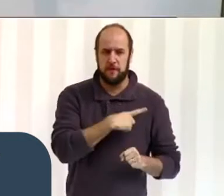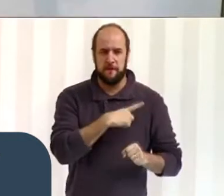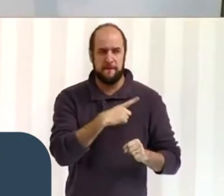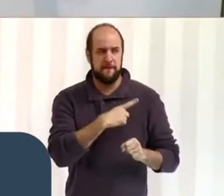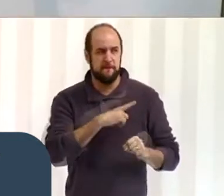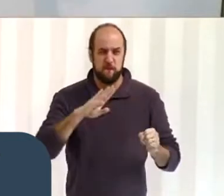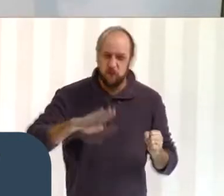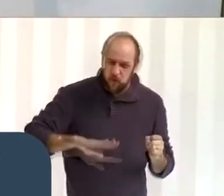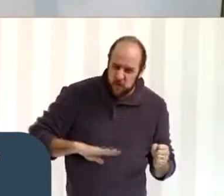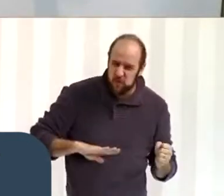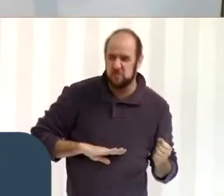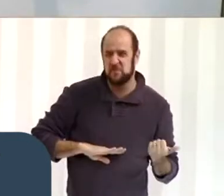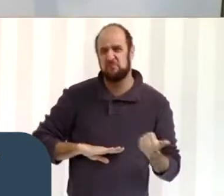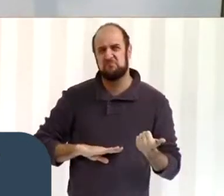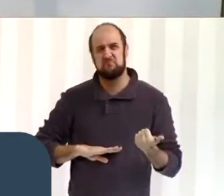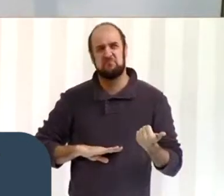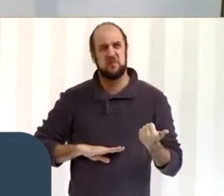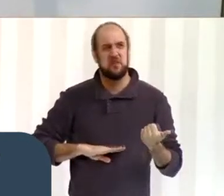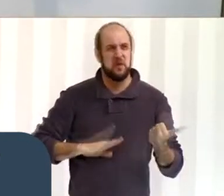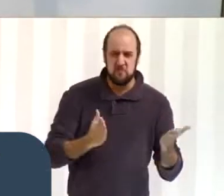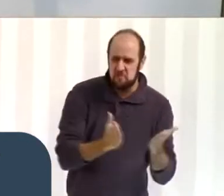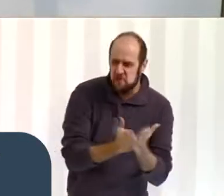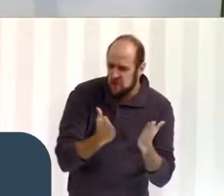fome, pobreza,